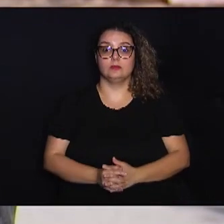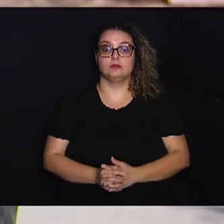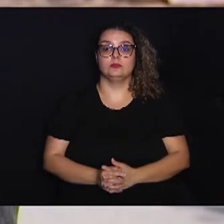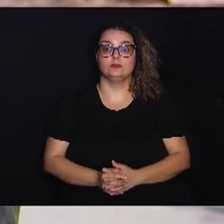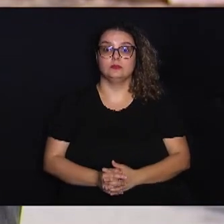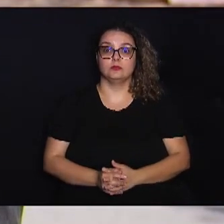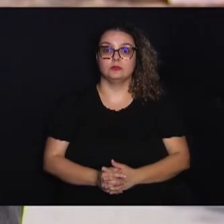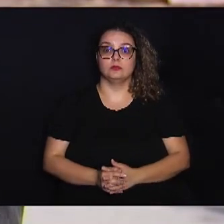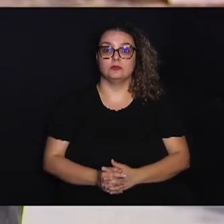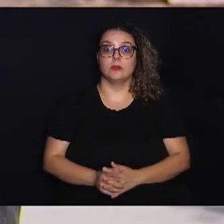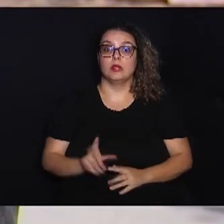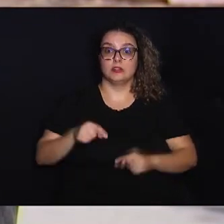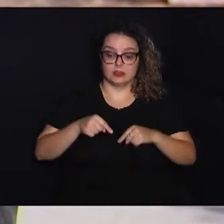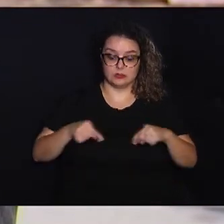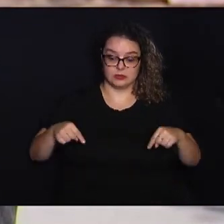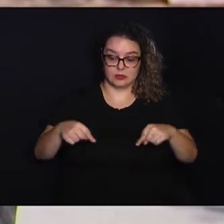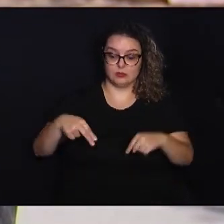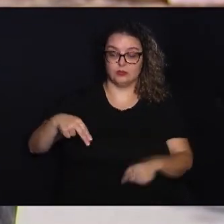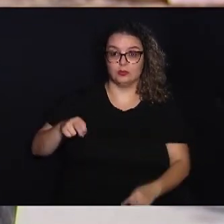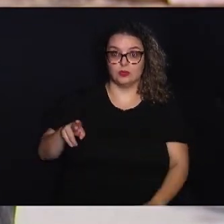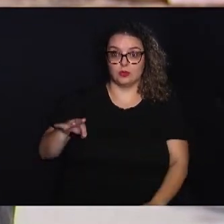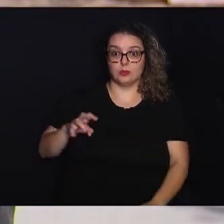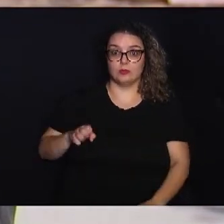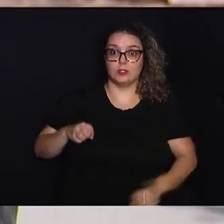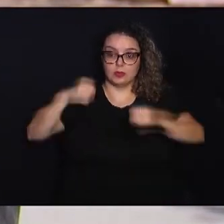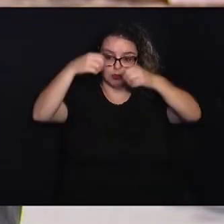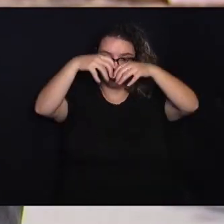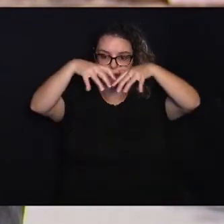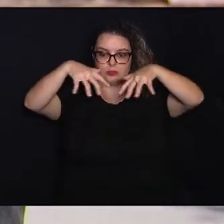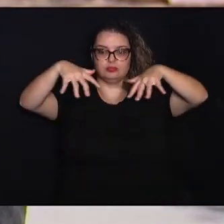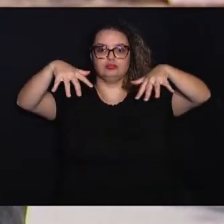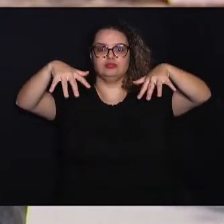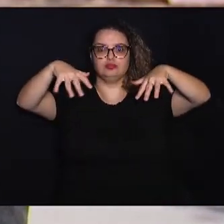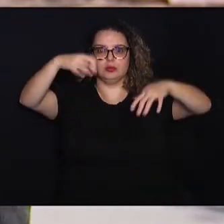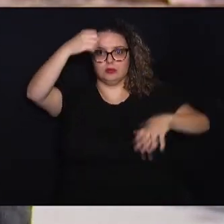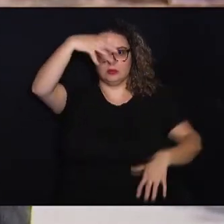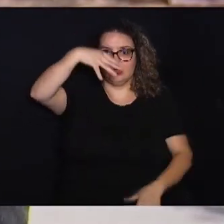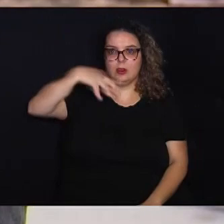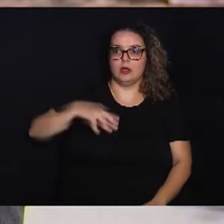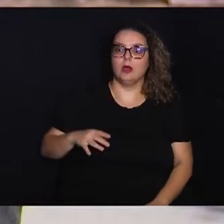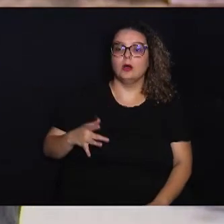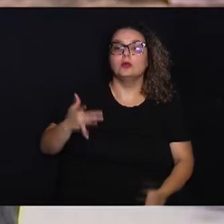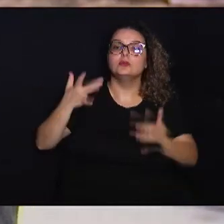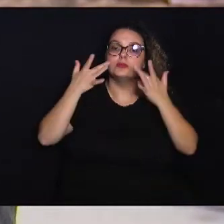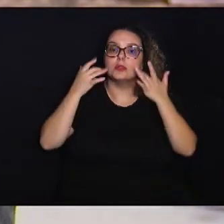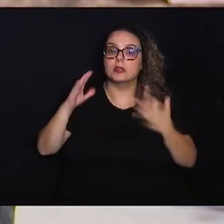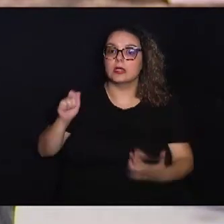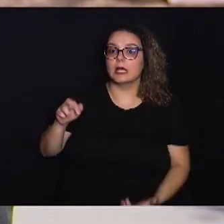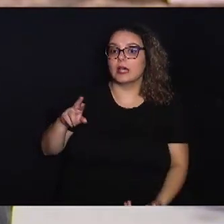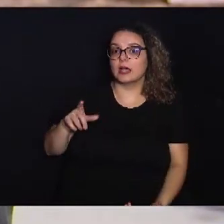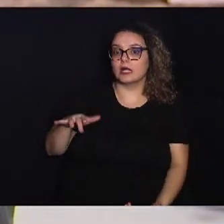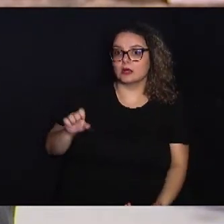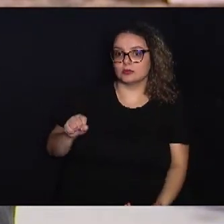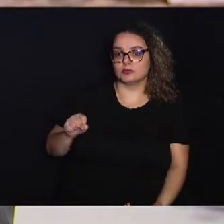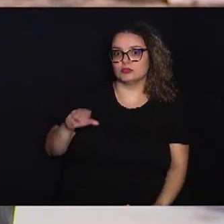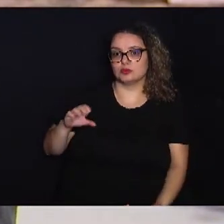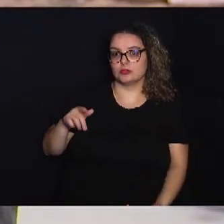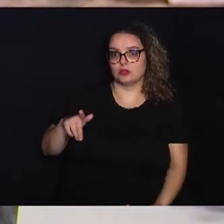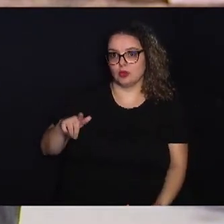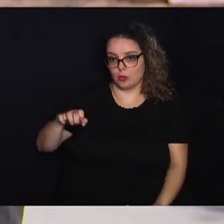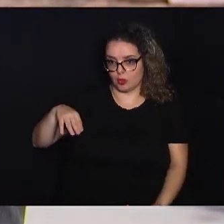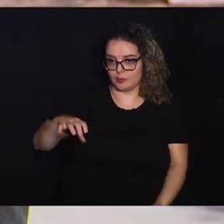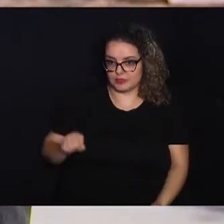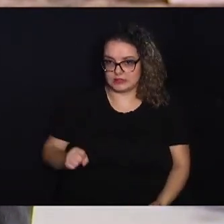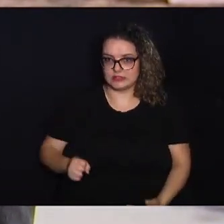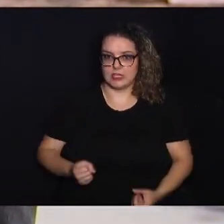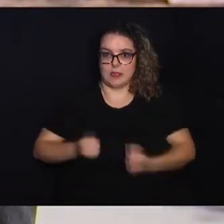até uma biblioteca, tem um Salão Nobre, onde tem um lustre que pertenceu ao Teatro Carlos Gomes,